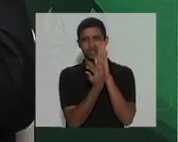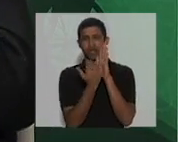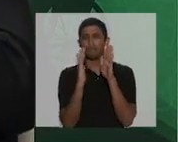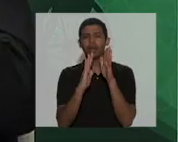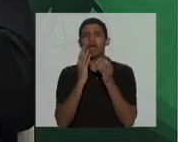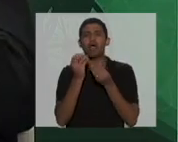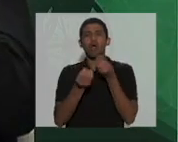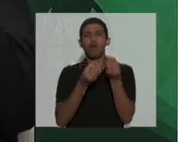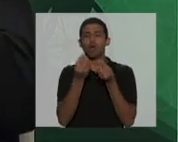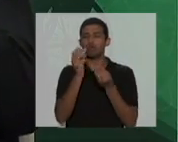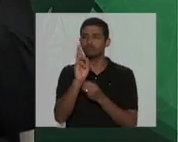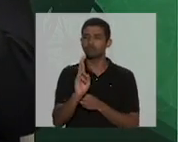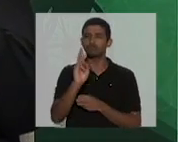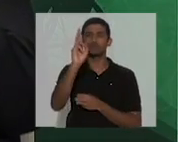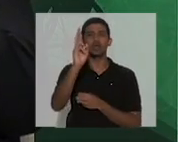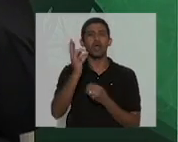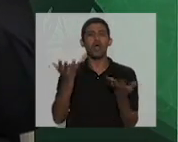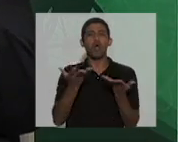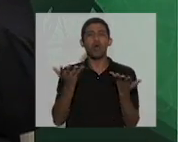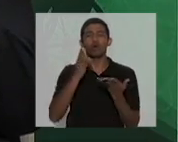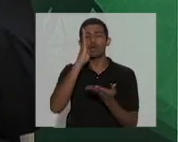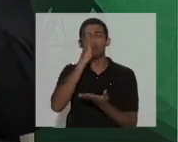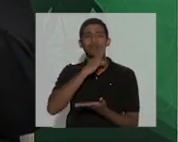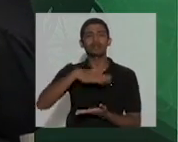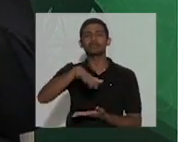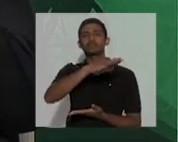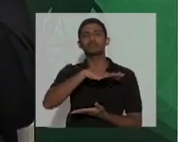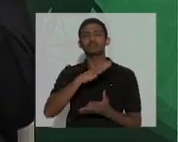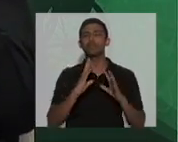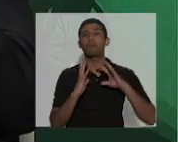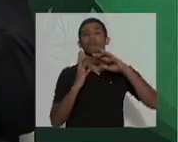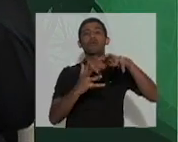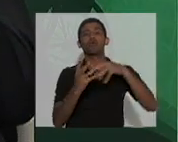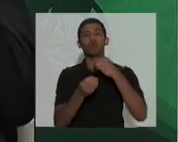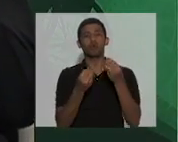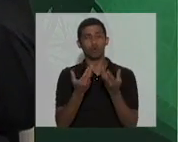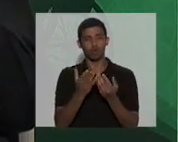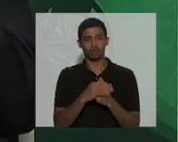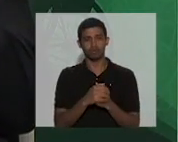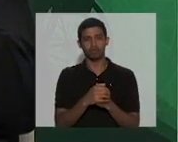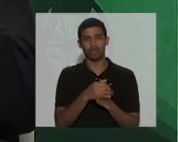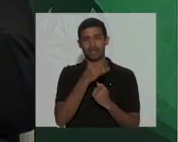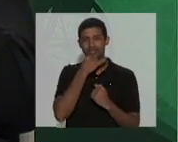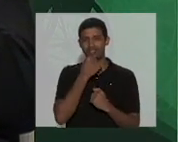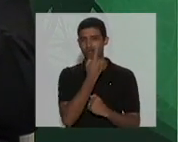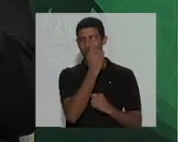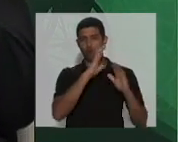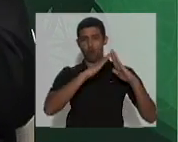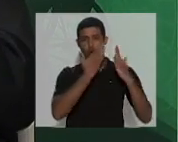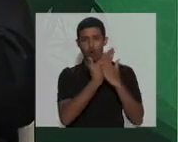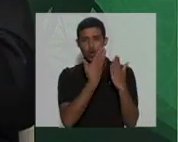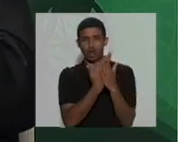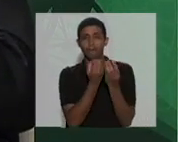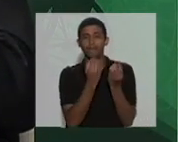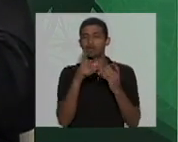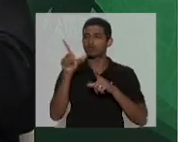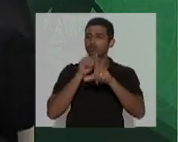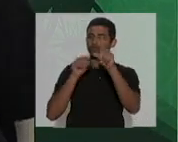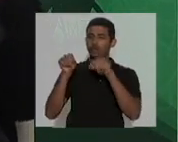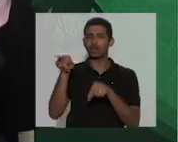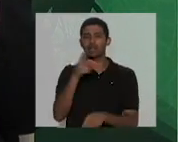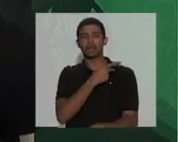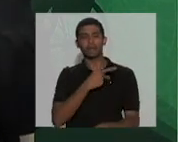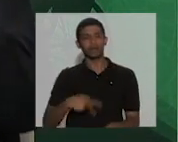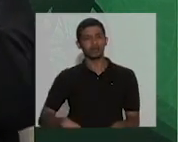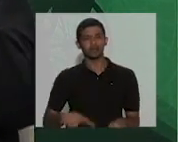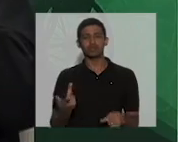é a representatividade que os dirigentes têm hoje no Brasil? No mundo, você tem um colégio eleitoral para a escolha de presidente,